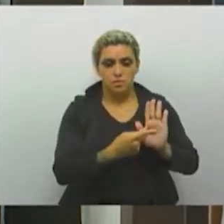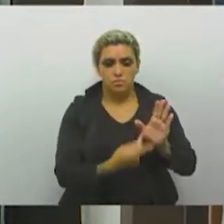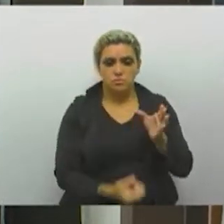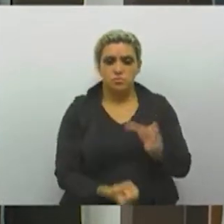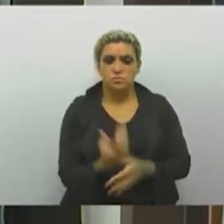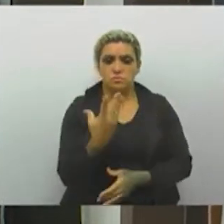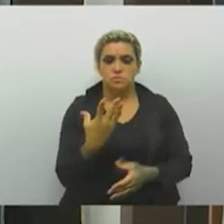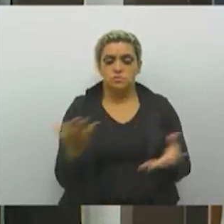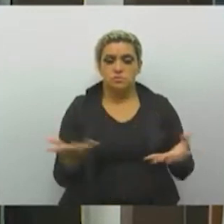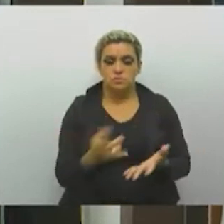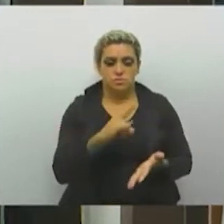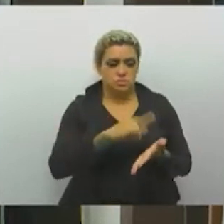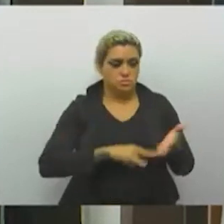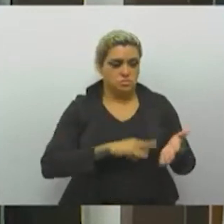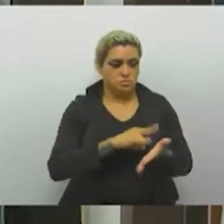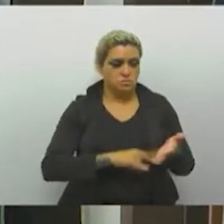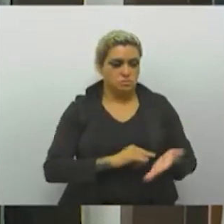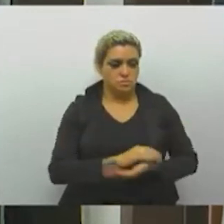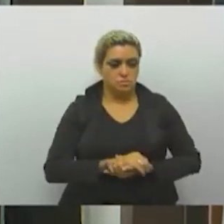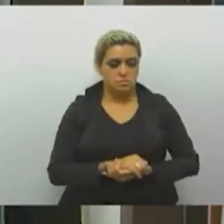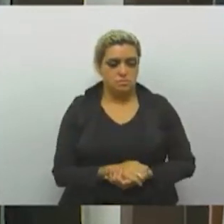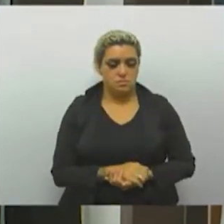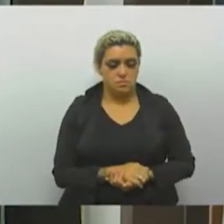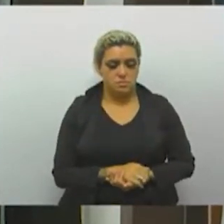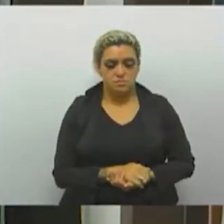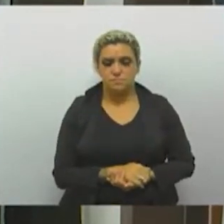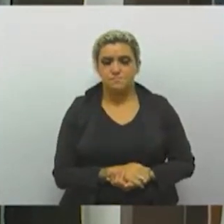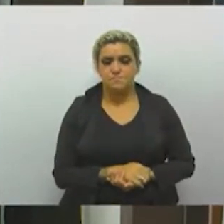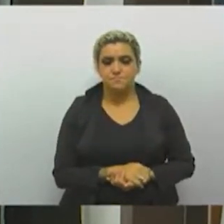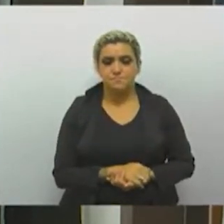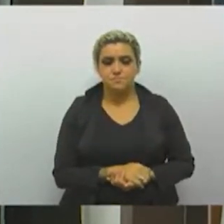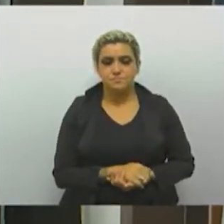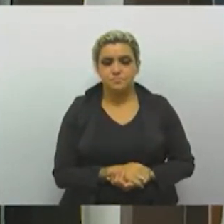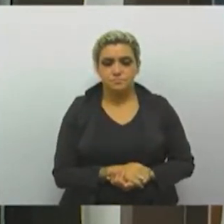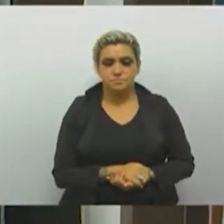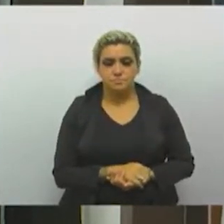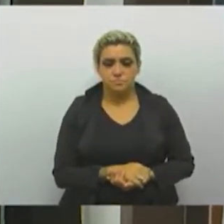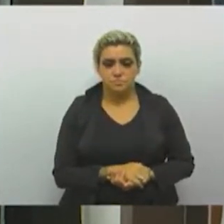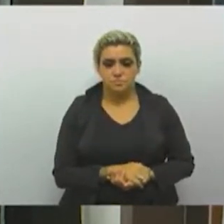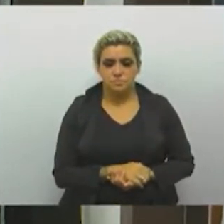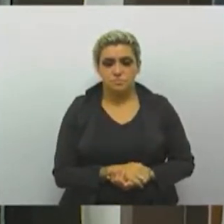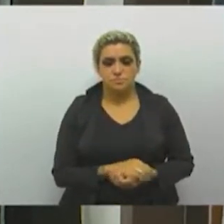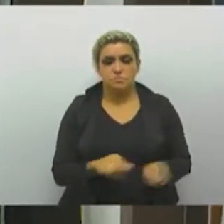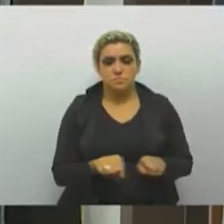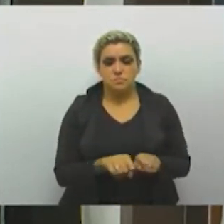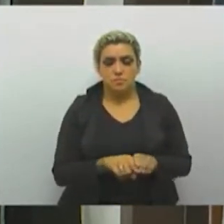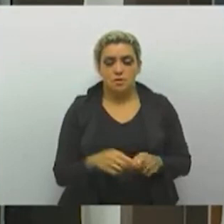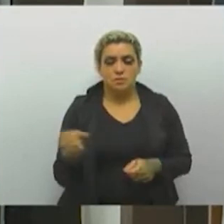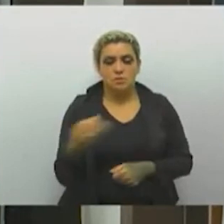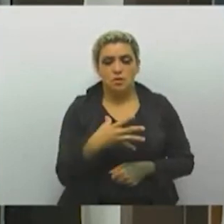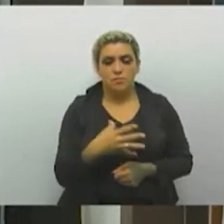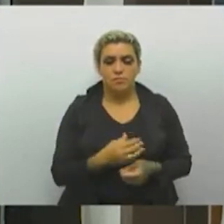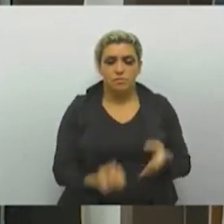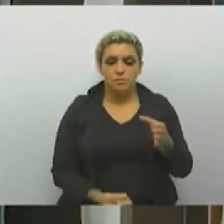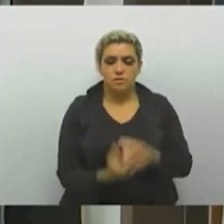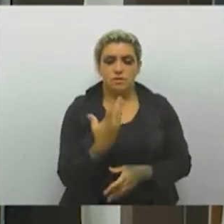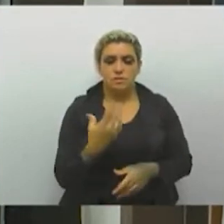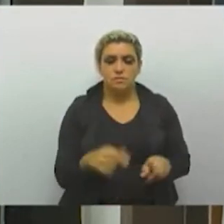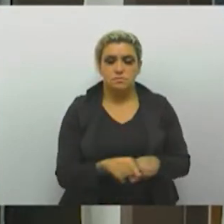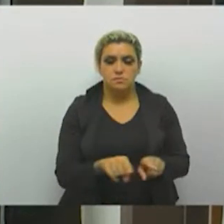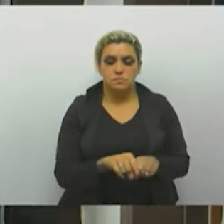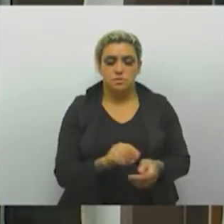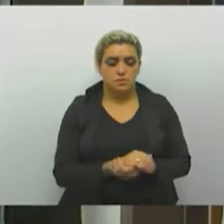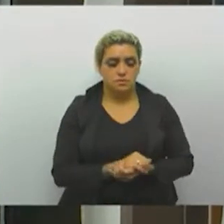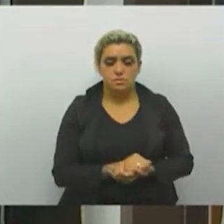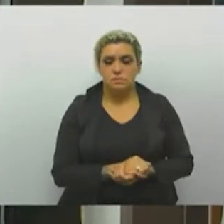na casa hoje solicita a secretaria de trânsito que demarque essas vagas hoje novas que foram criadas pelo estacionamento